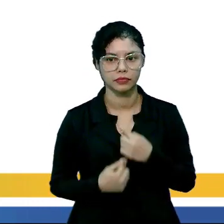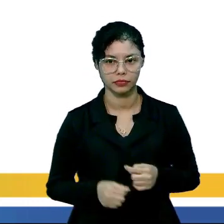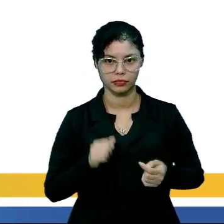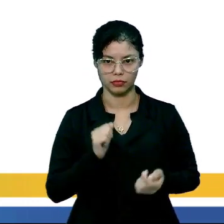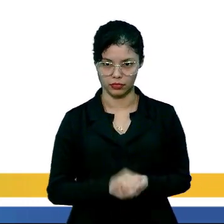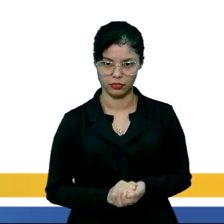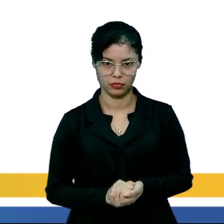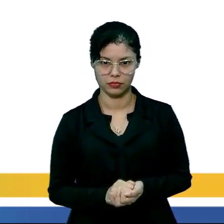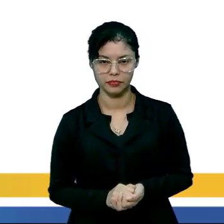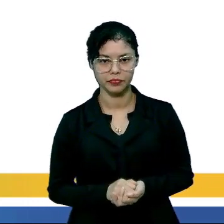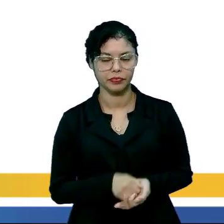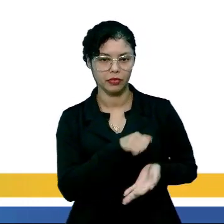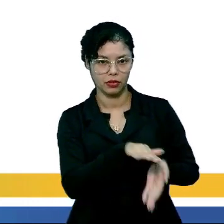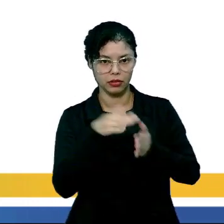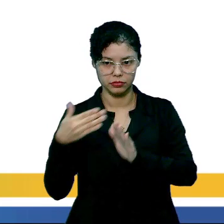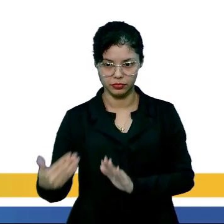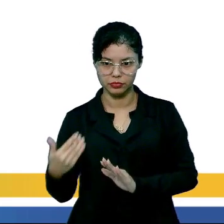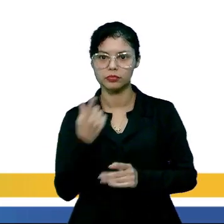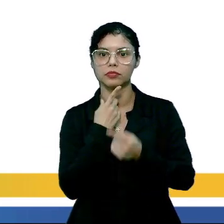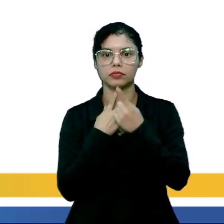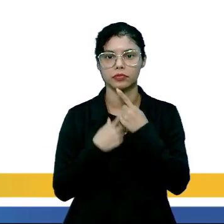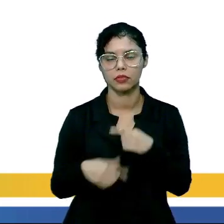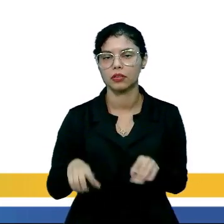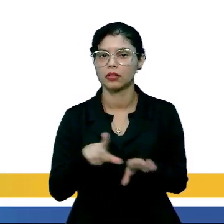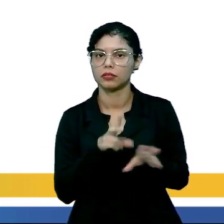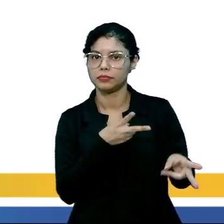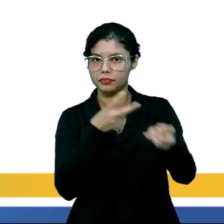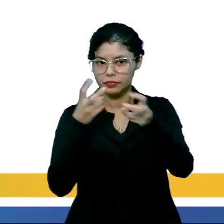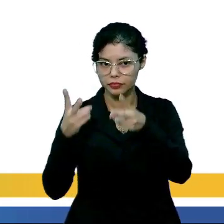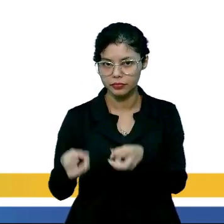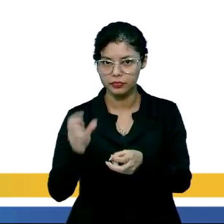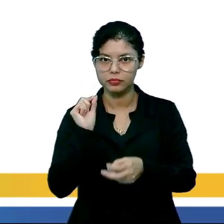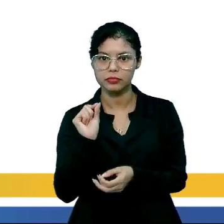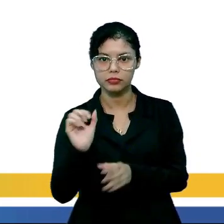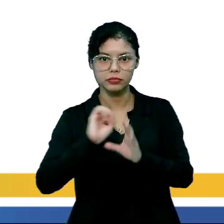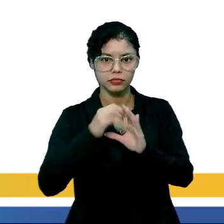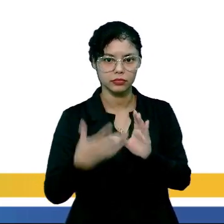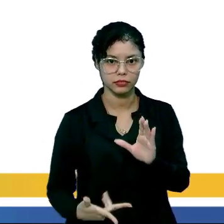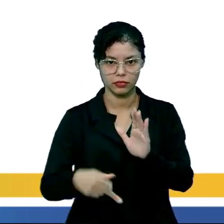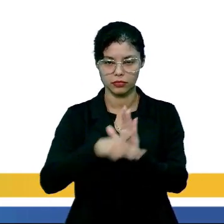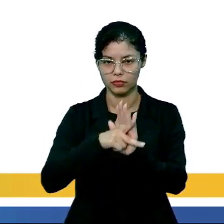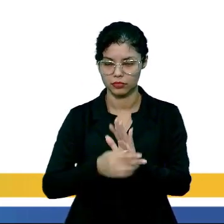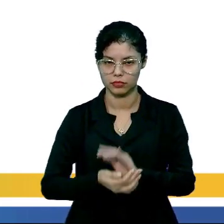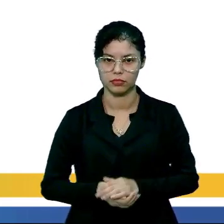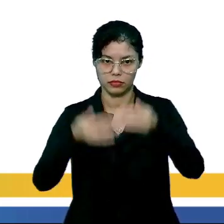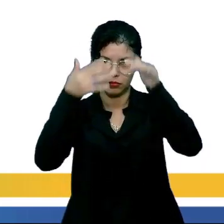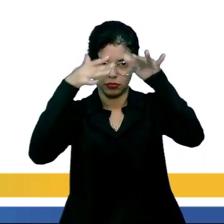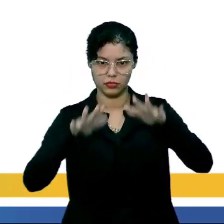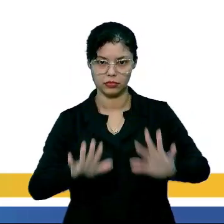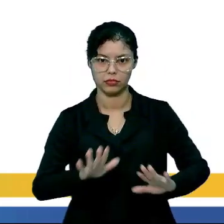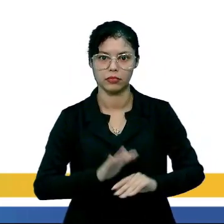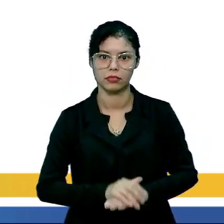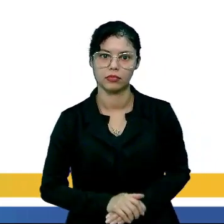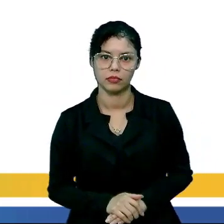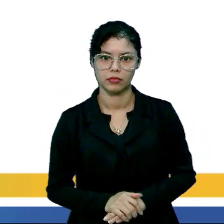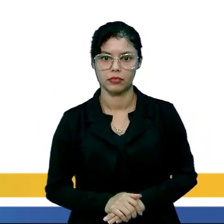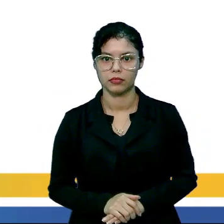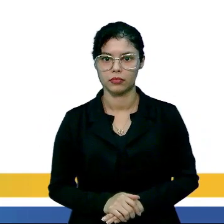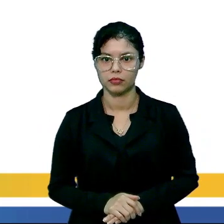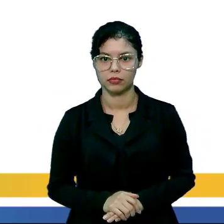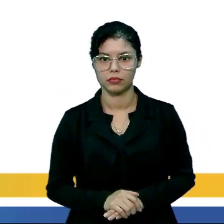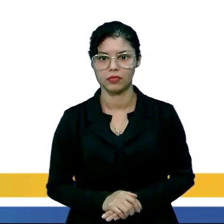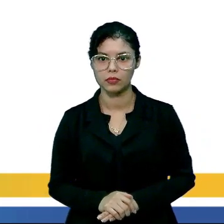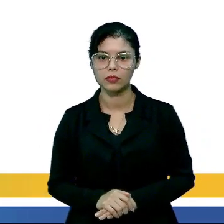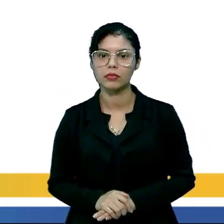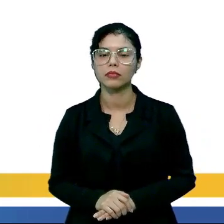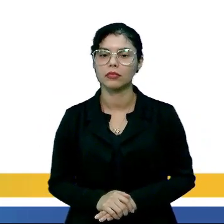desejos. Então, a partir desses instintos e desejos, a gente observa as características naturalistas, tá? E aí a